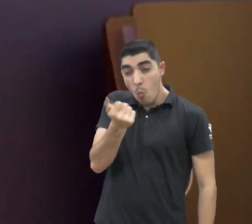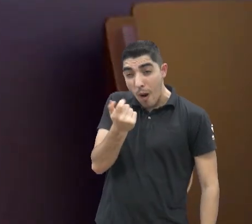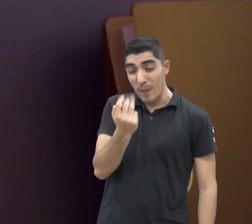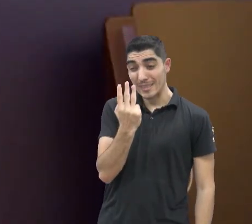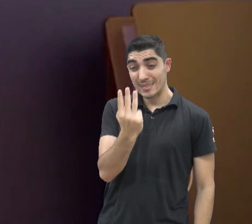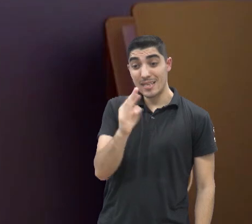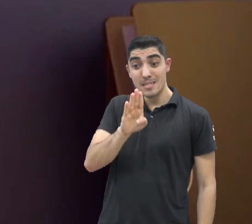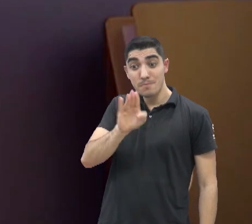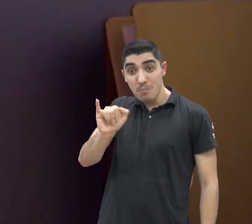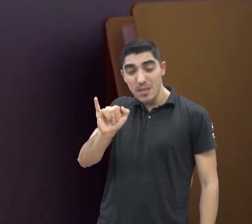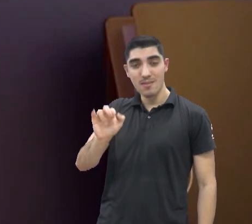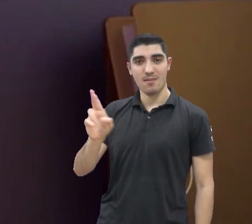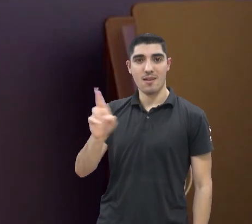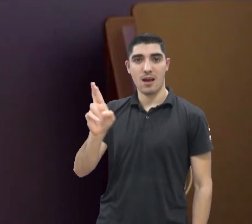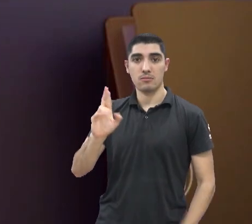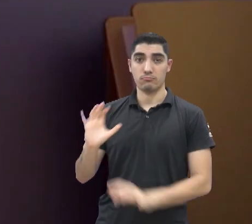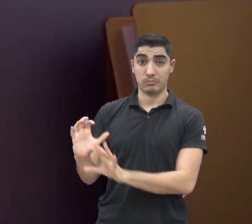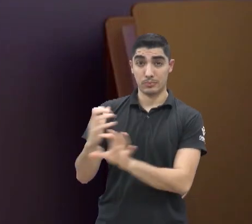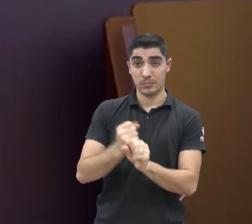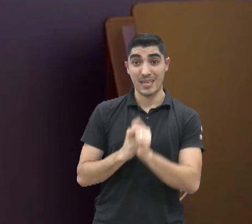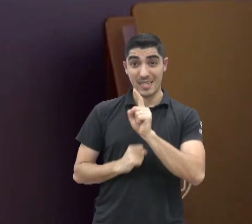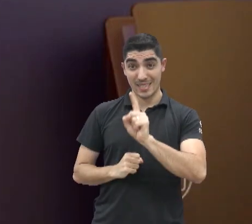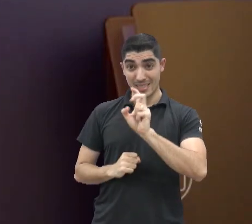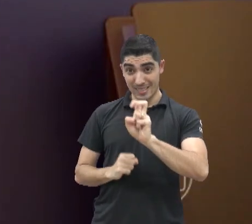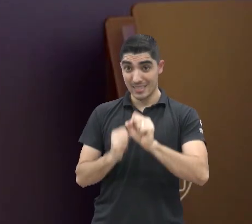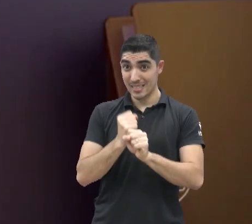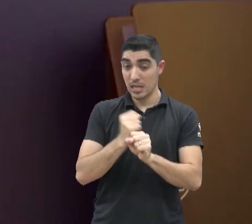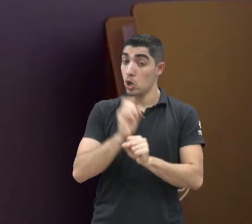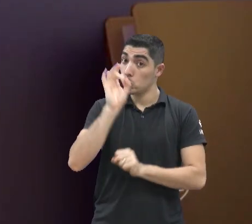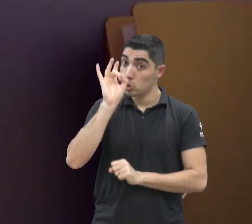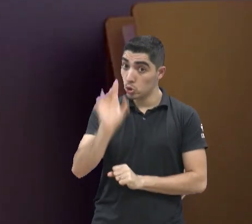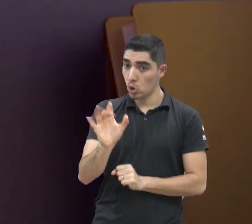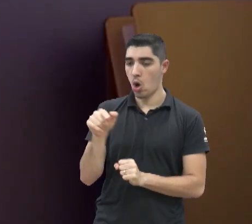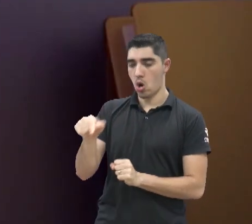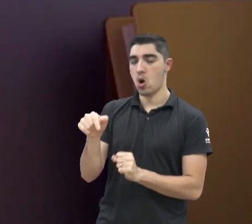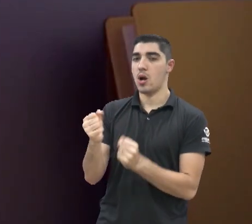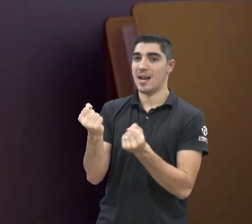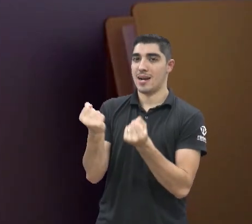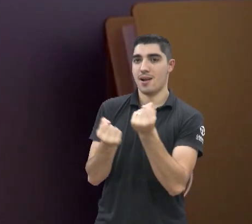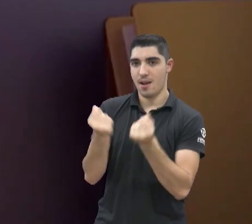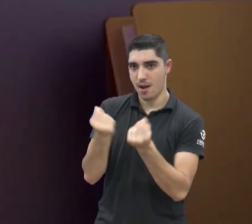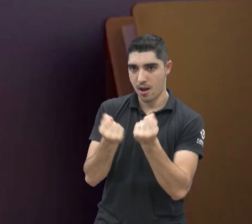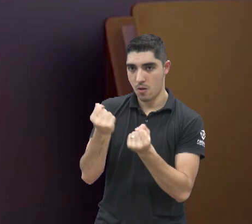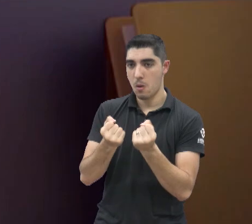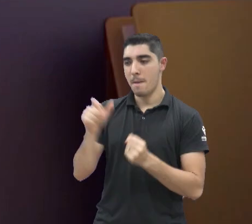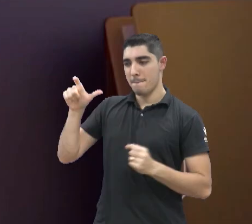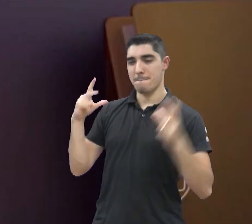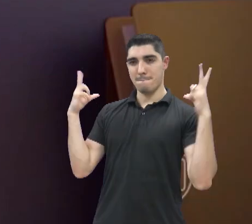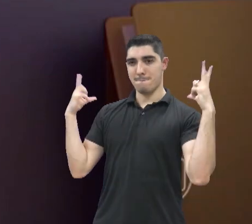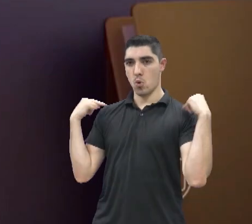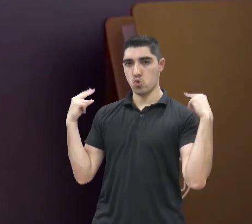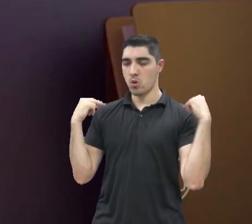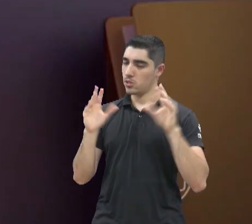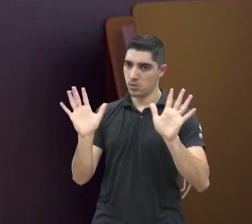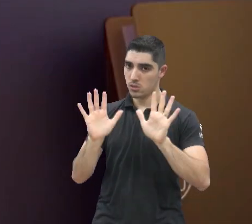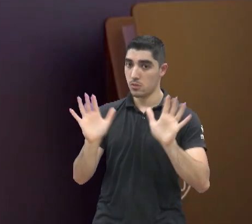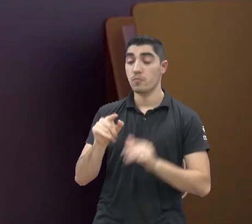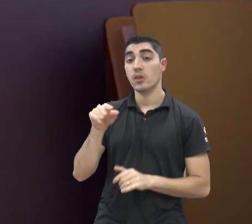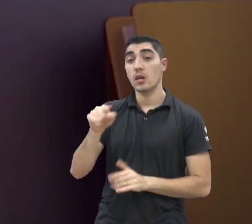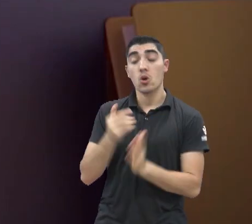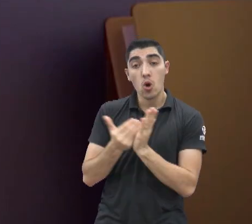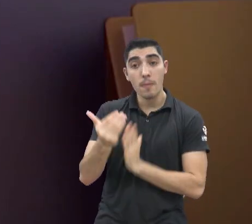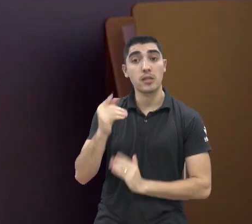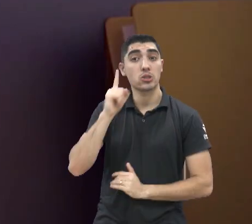por 15 anos. Essa licitação só valendo para os veículos, tá? Não inclui aí motorista. A abertura dos envelopes vai ser no dia 24 de